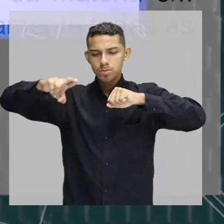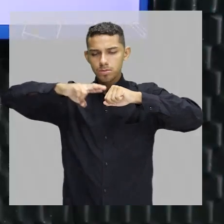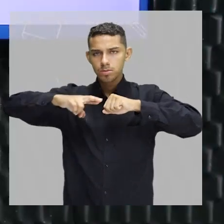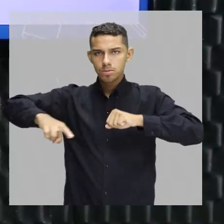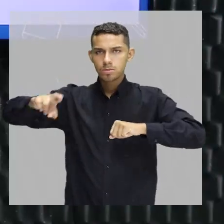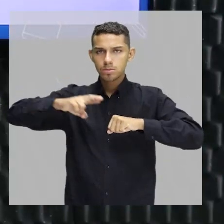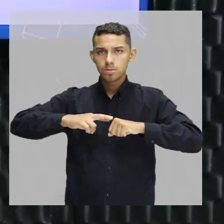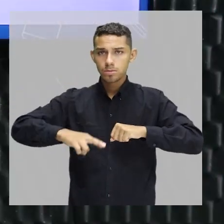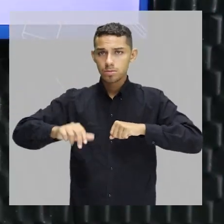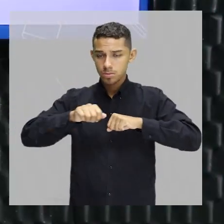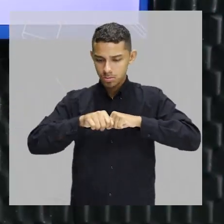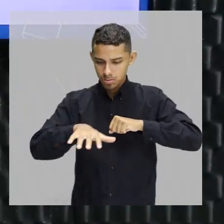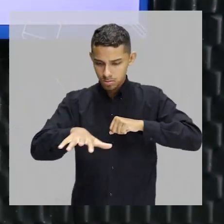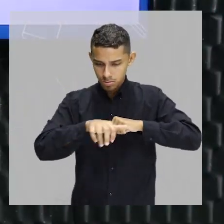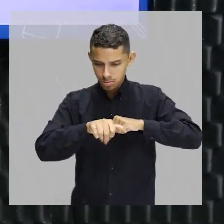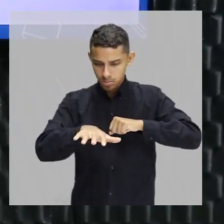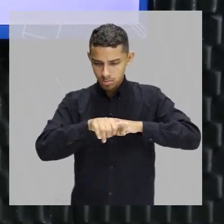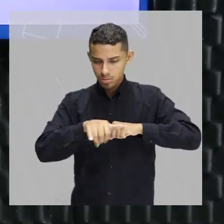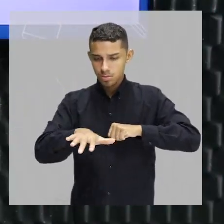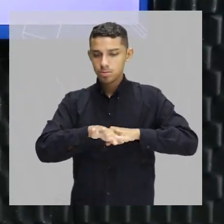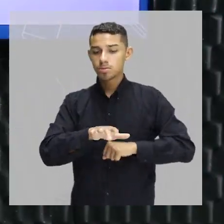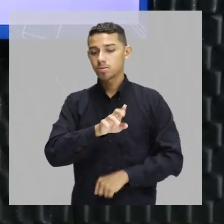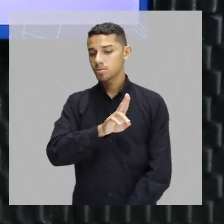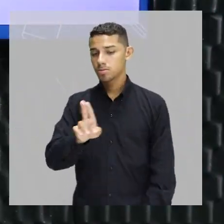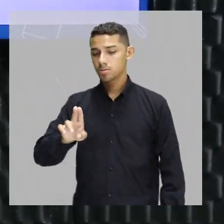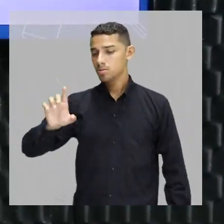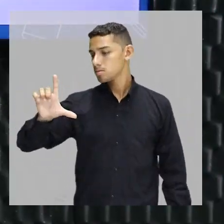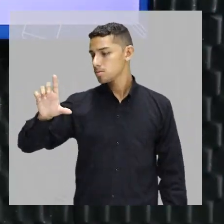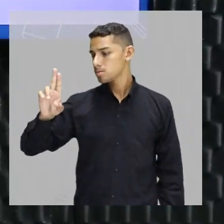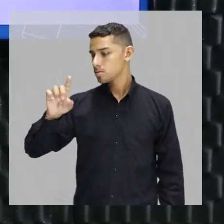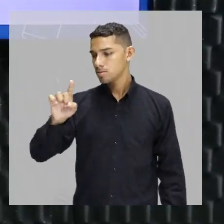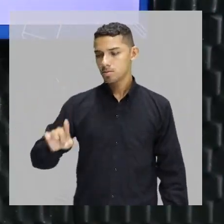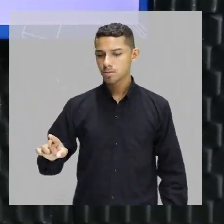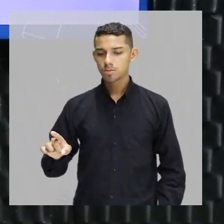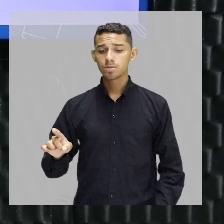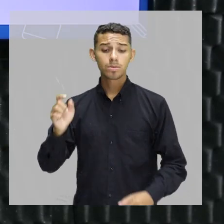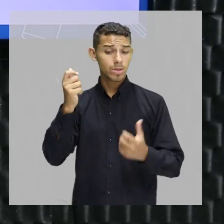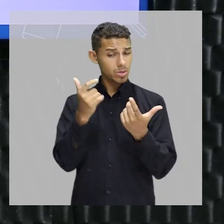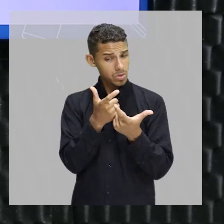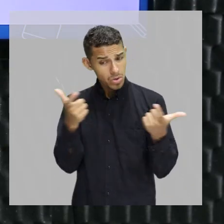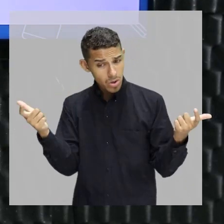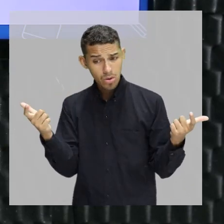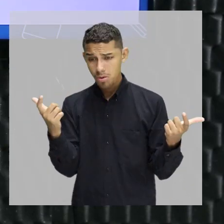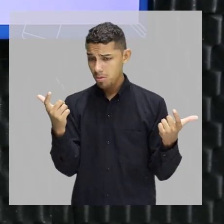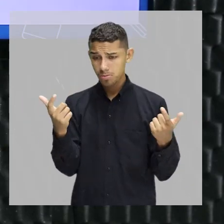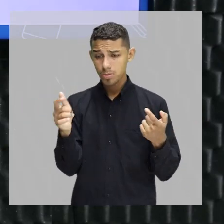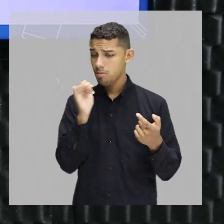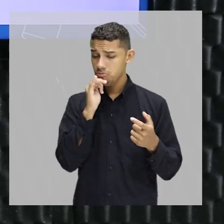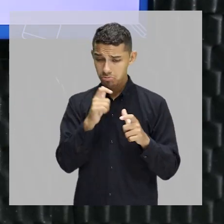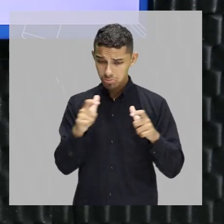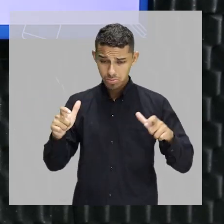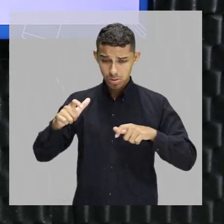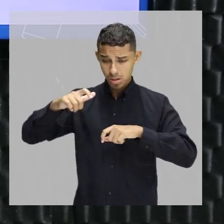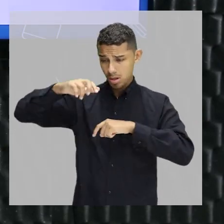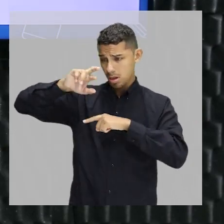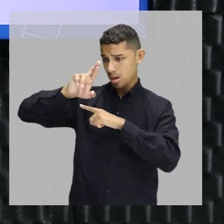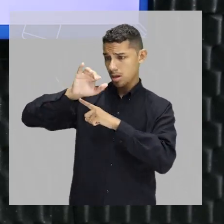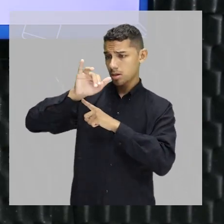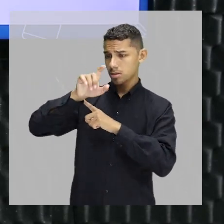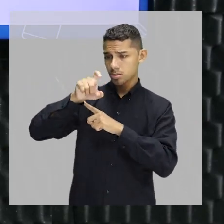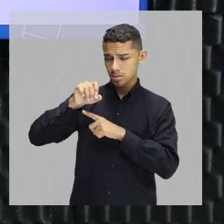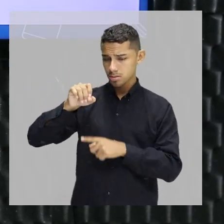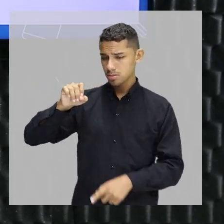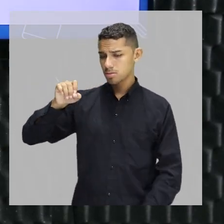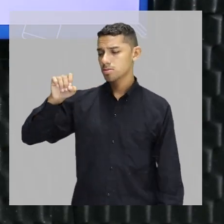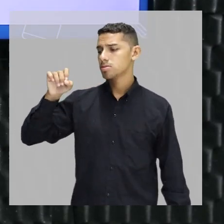Essa radiação eletromagnética que é chamada de luz síncrotron. Ou seja, é uma grande máquina de raio-x, só que ele vai tirar um raio-x com